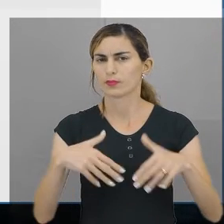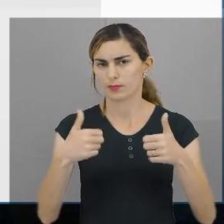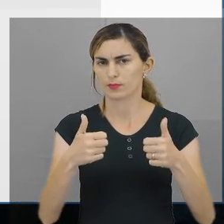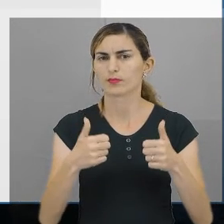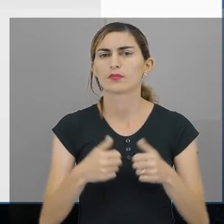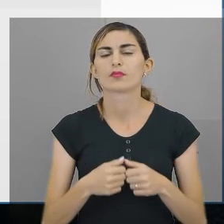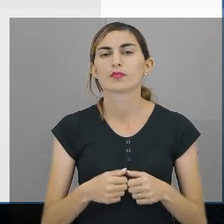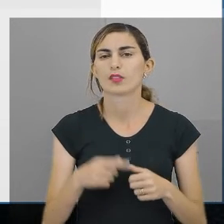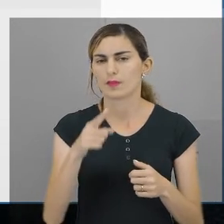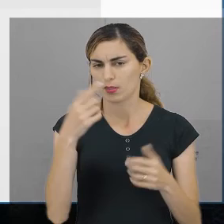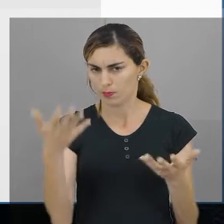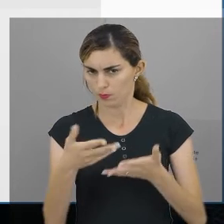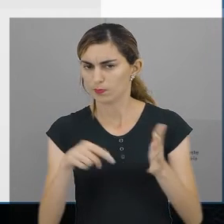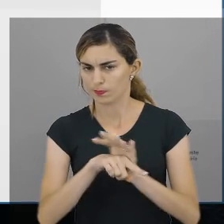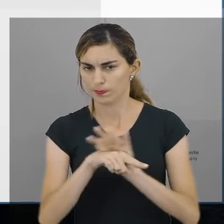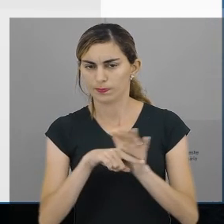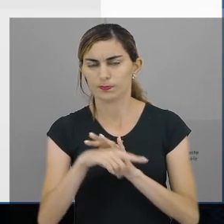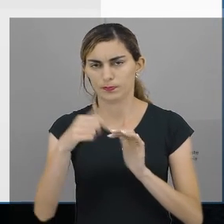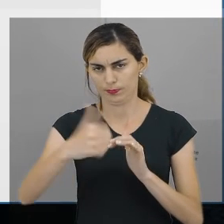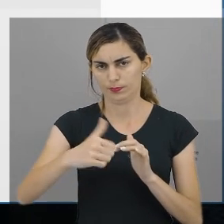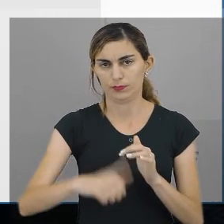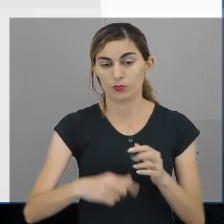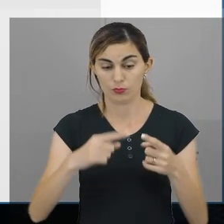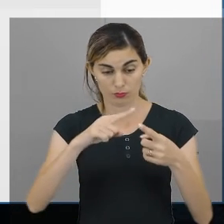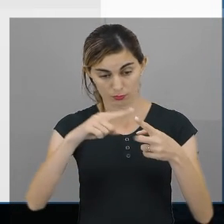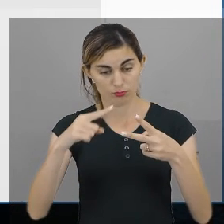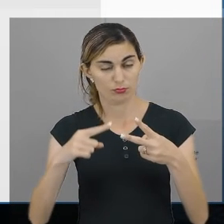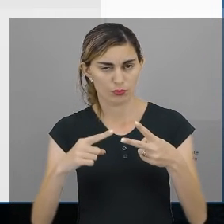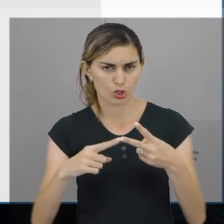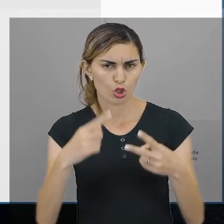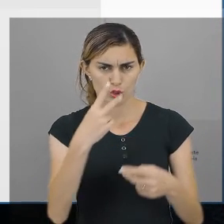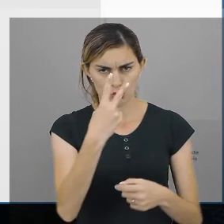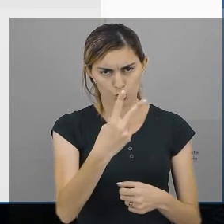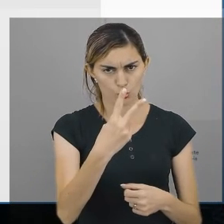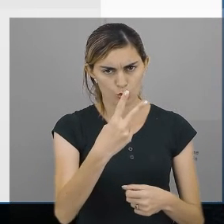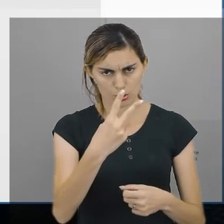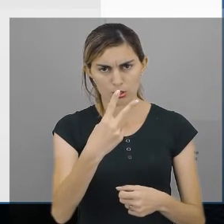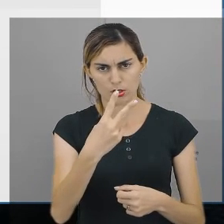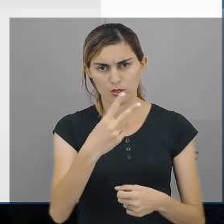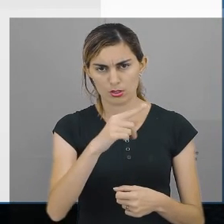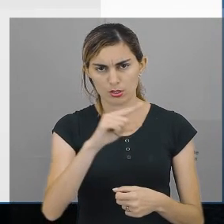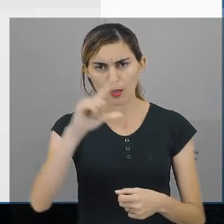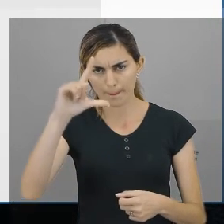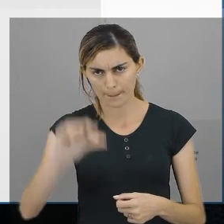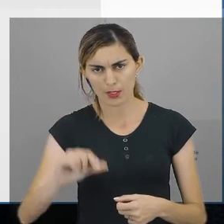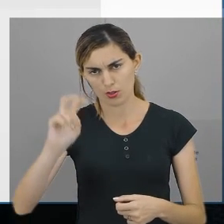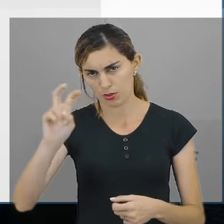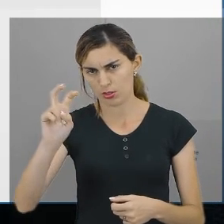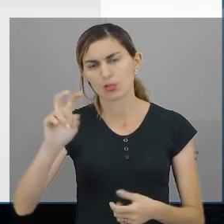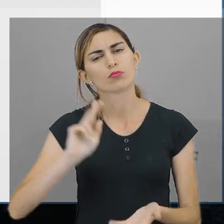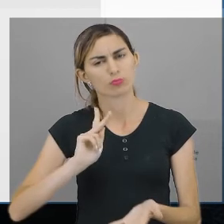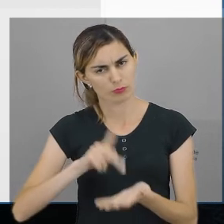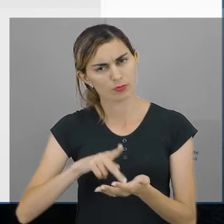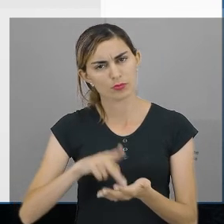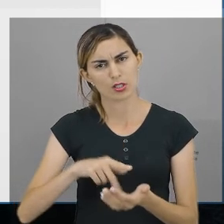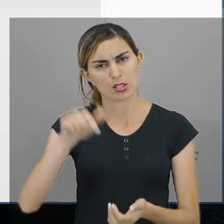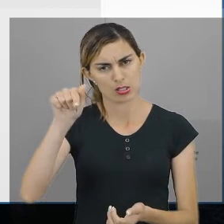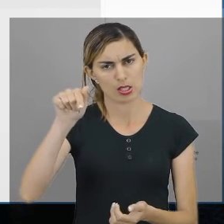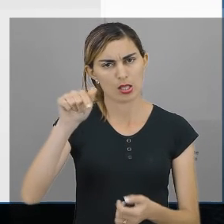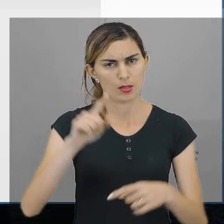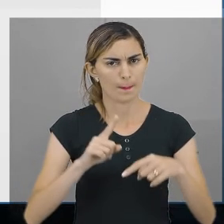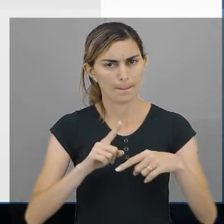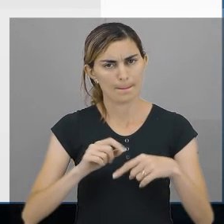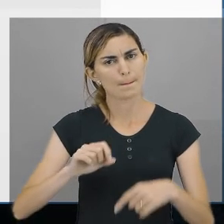Mas vamos analisar aqui. 2 é menor que 5? Verdadeiro. 7 é maior que